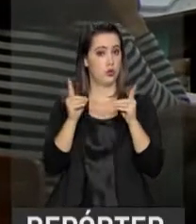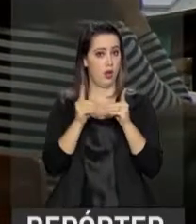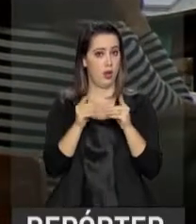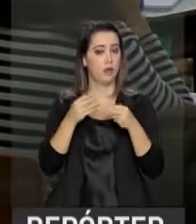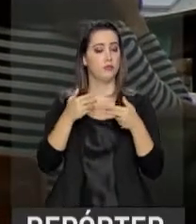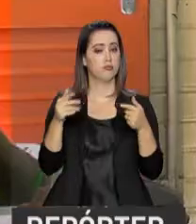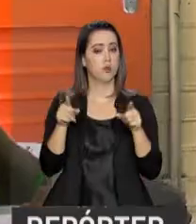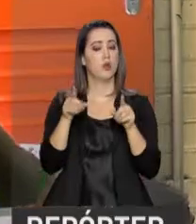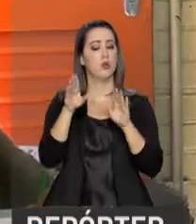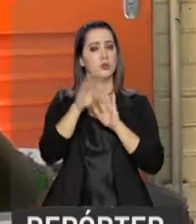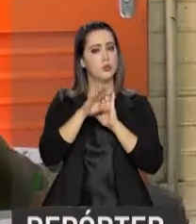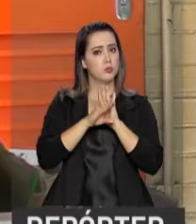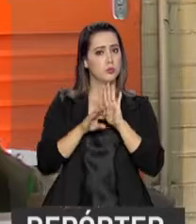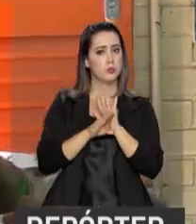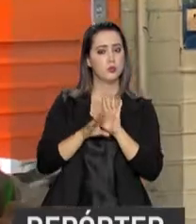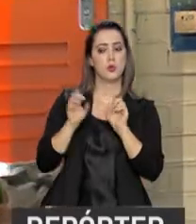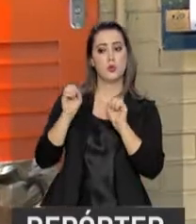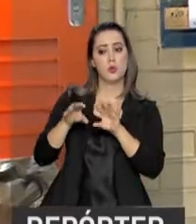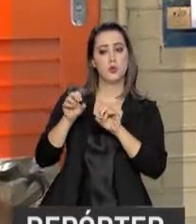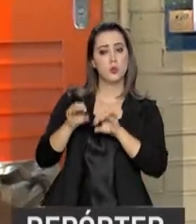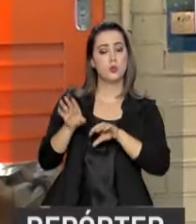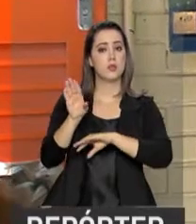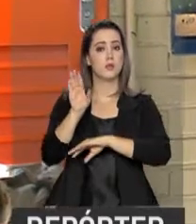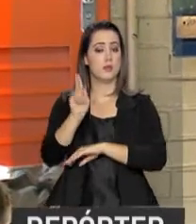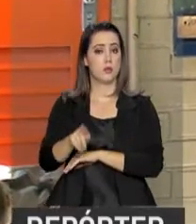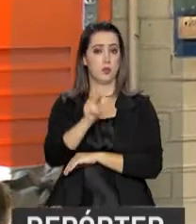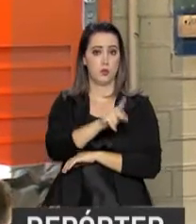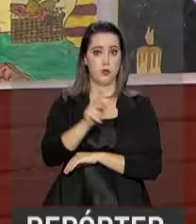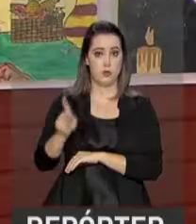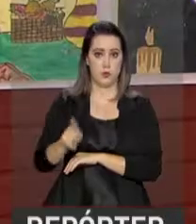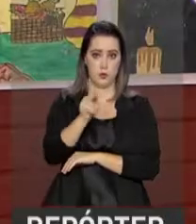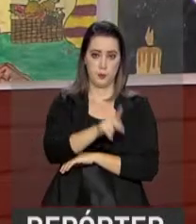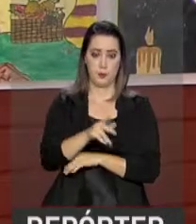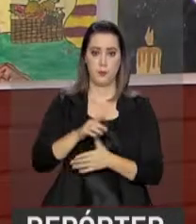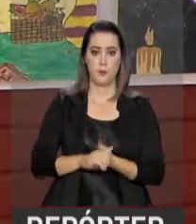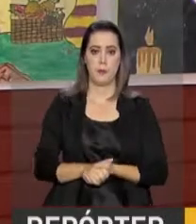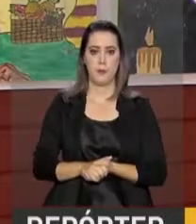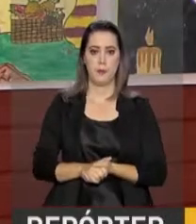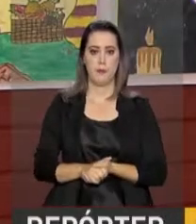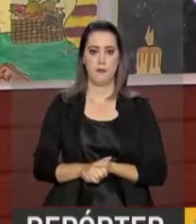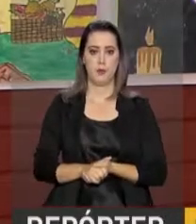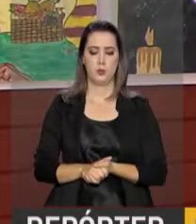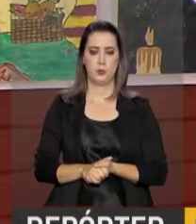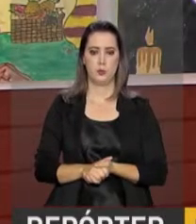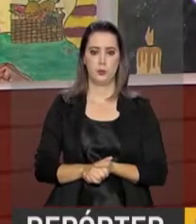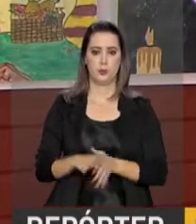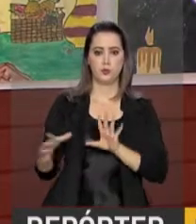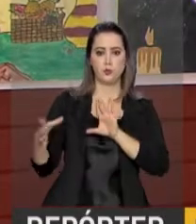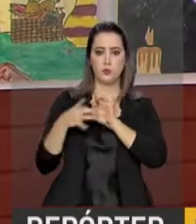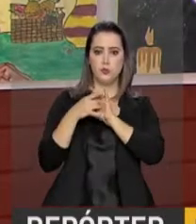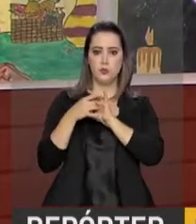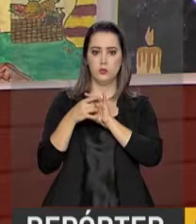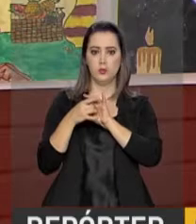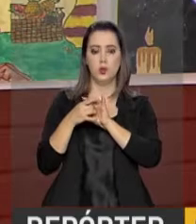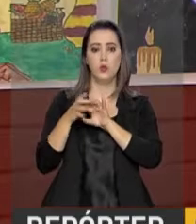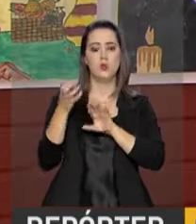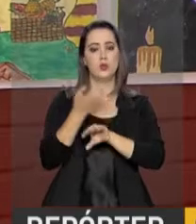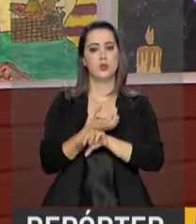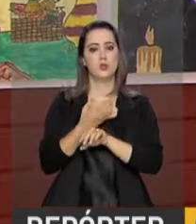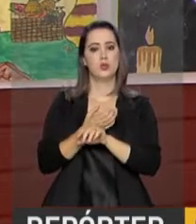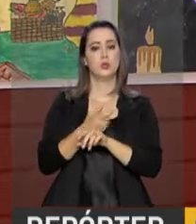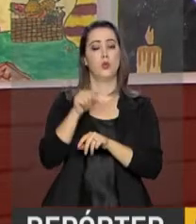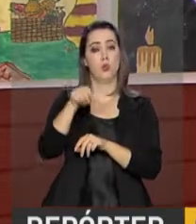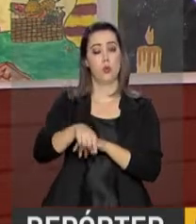dos programas e de formação continuada de professores. Com a base comum vai unificar esse conteúdo. O aluno saindo do DF, ele pode ir para